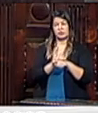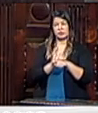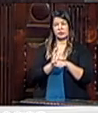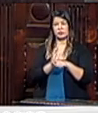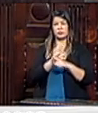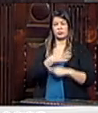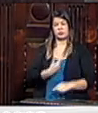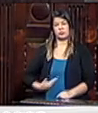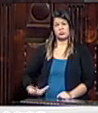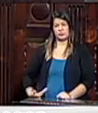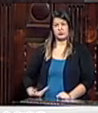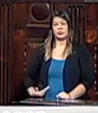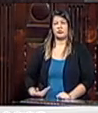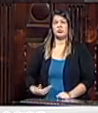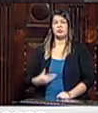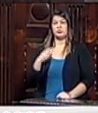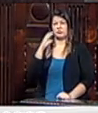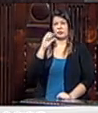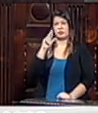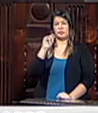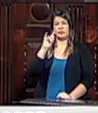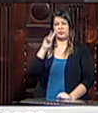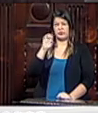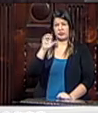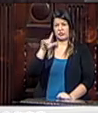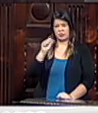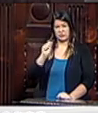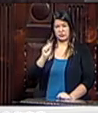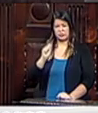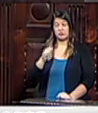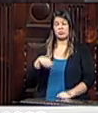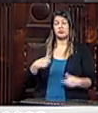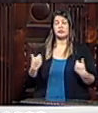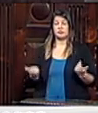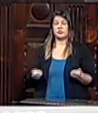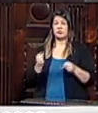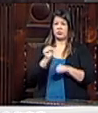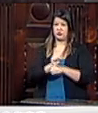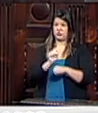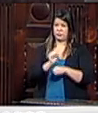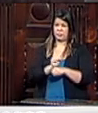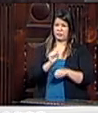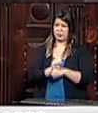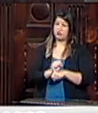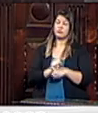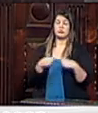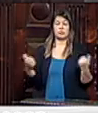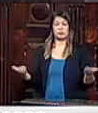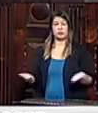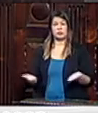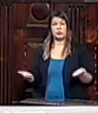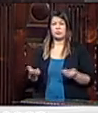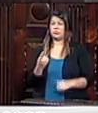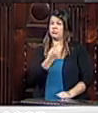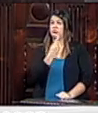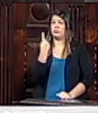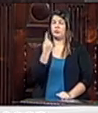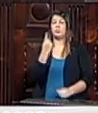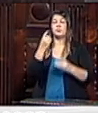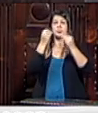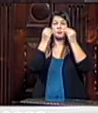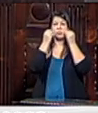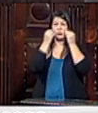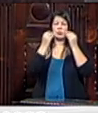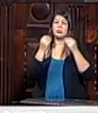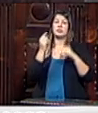o governo Crivella. E espero que os dias de hoje mostrem